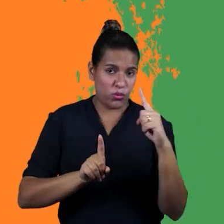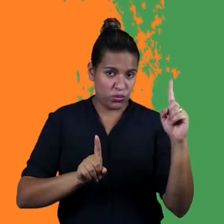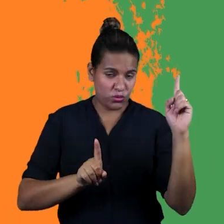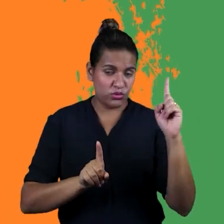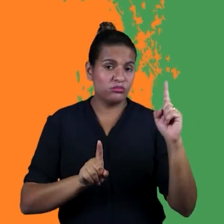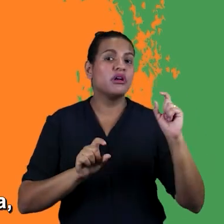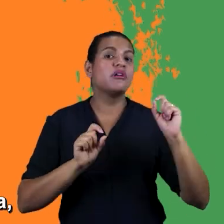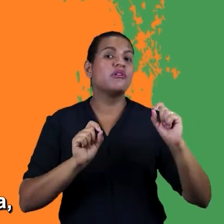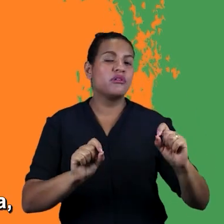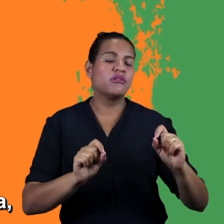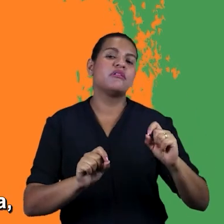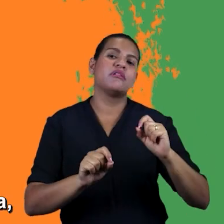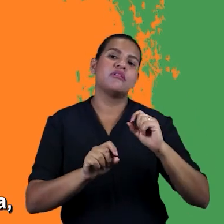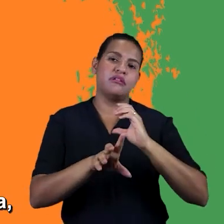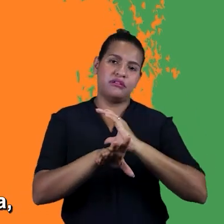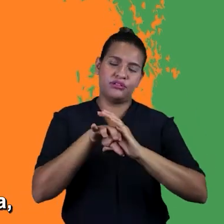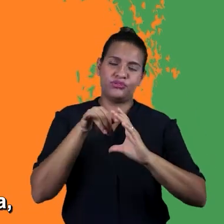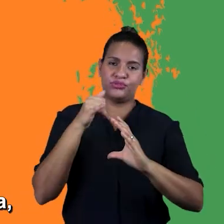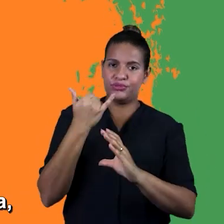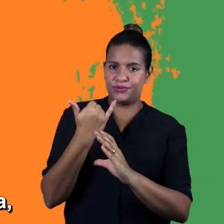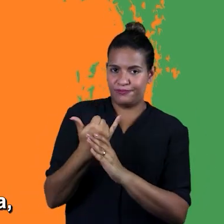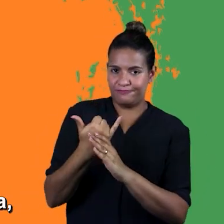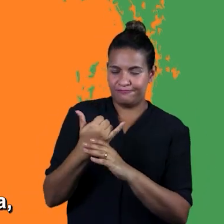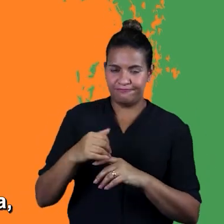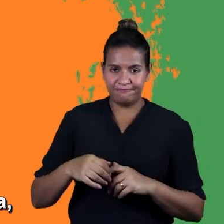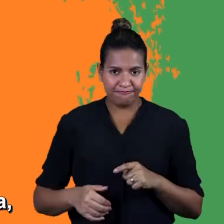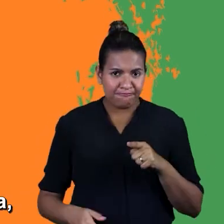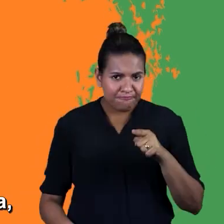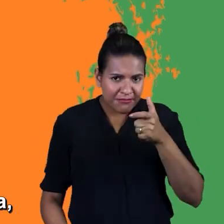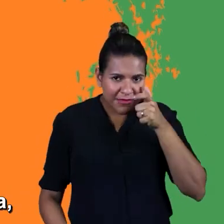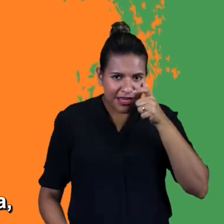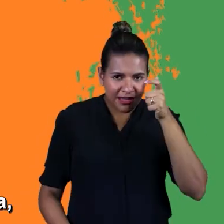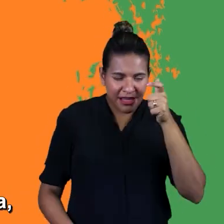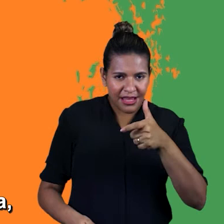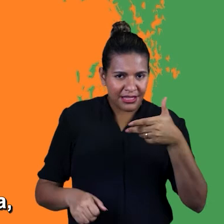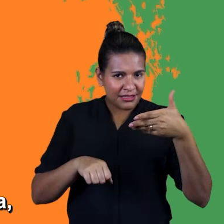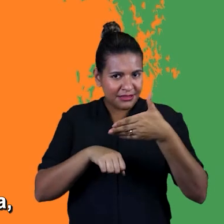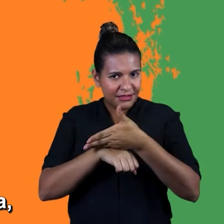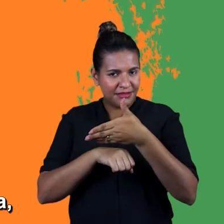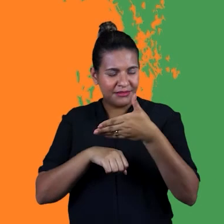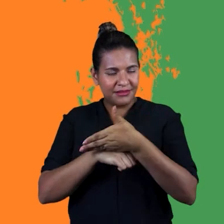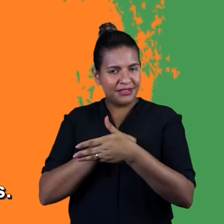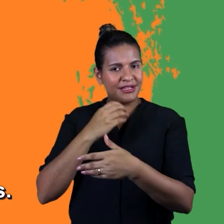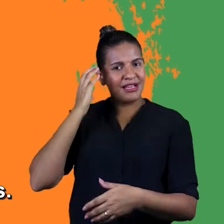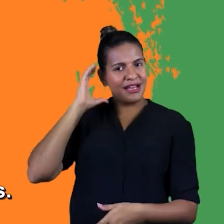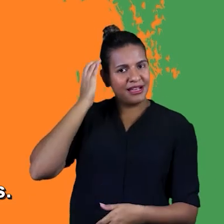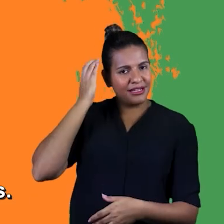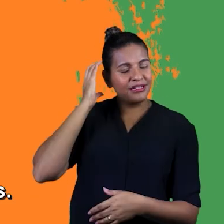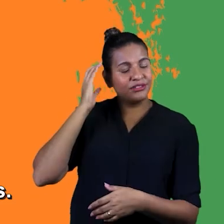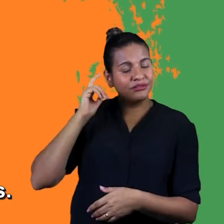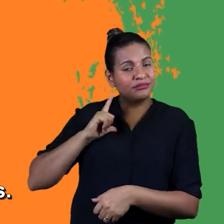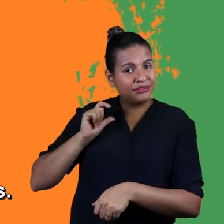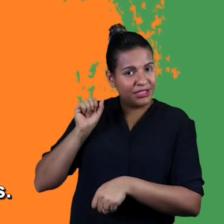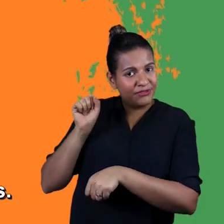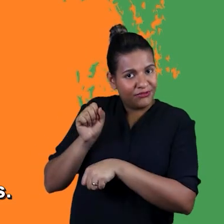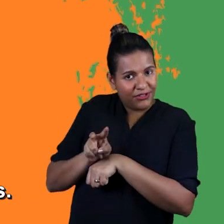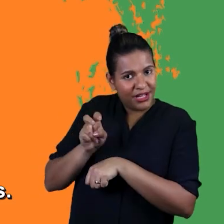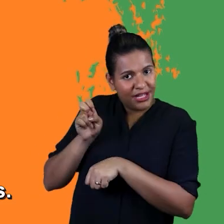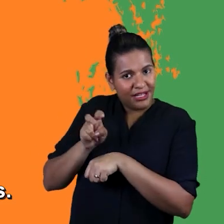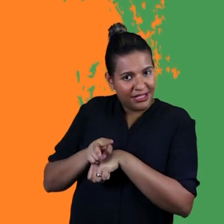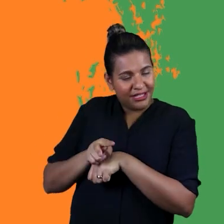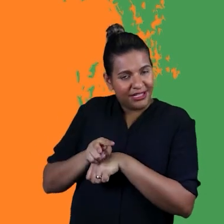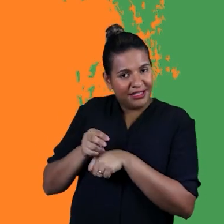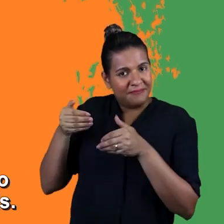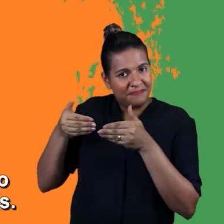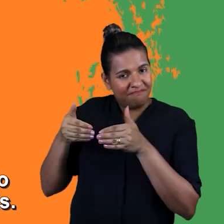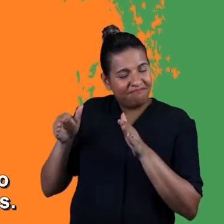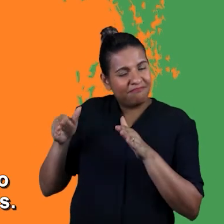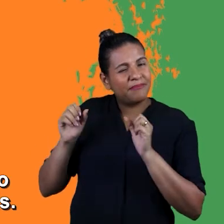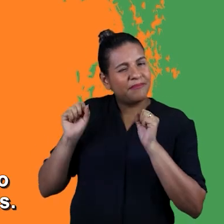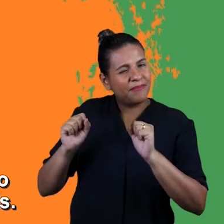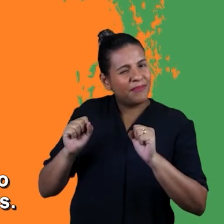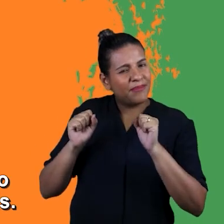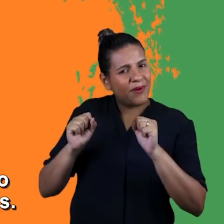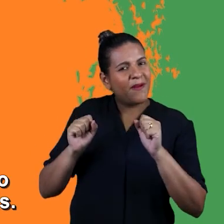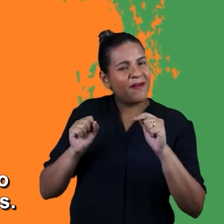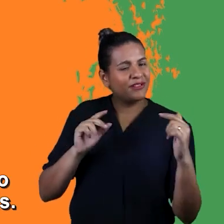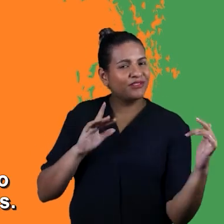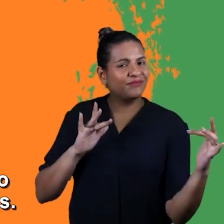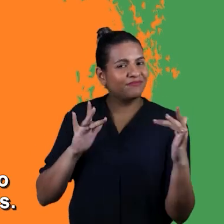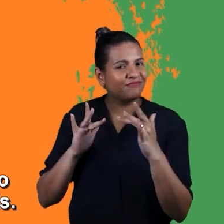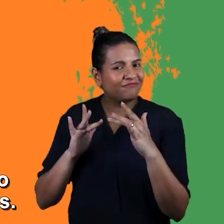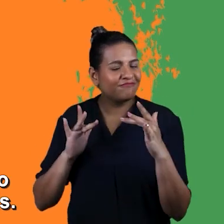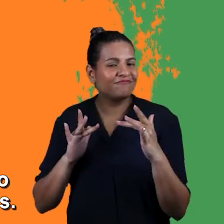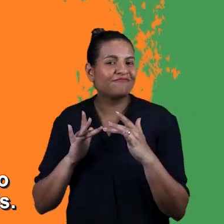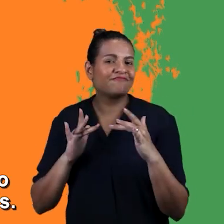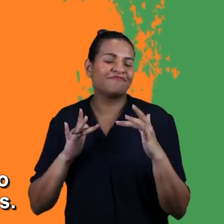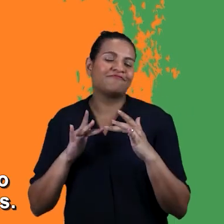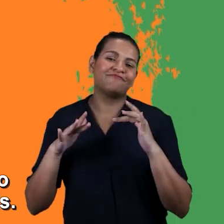YouTube. E se você tem interesse em fazer parte da Rádio Reserva, a gente ainda tem vagas abertas. Corre lá, pode entrar